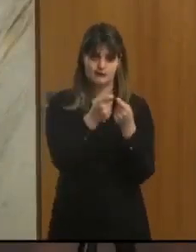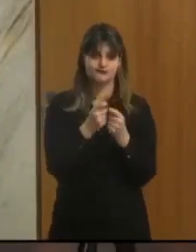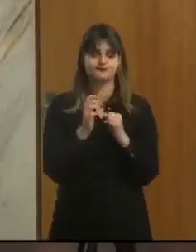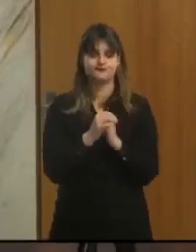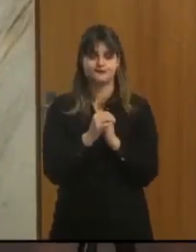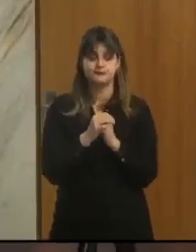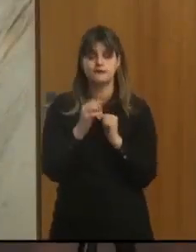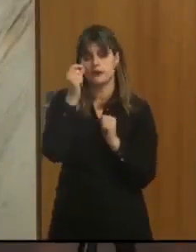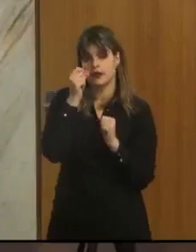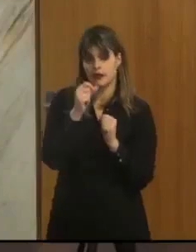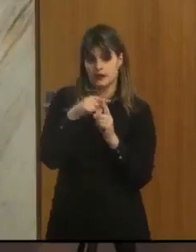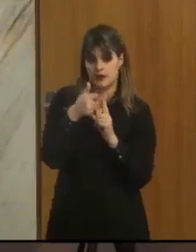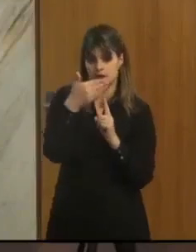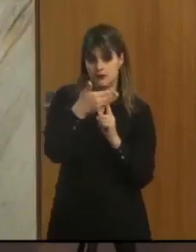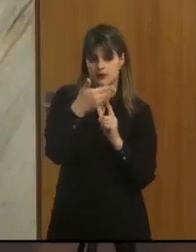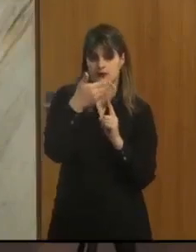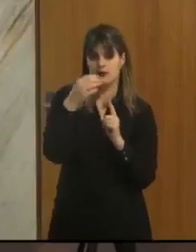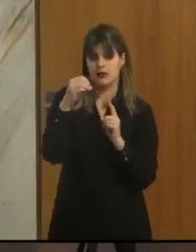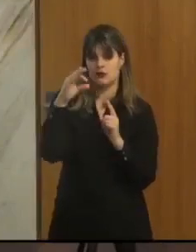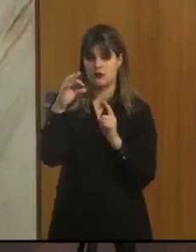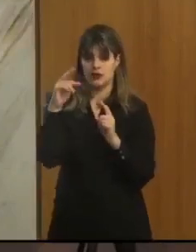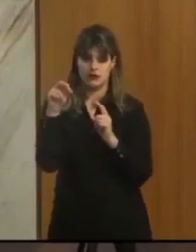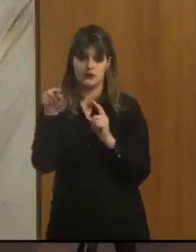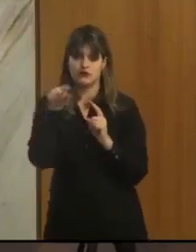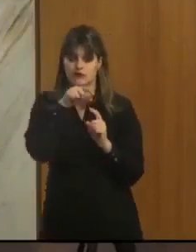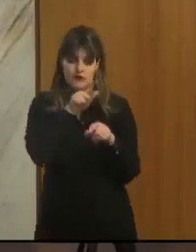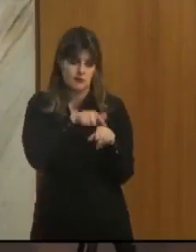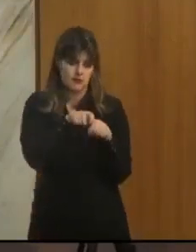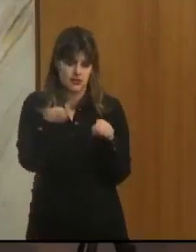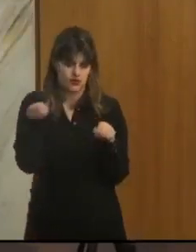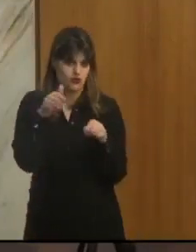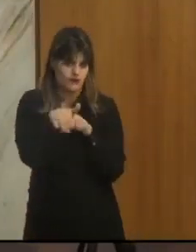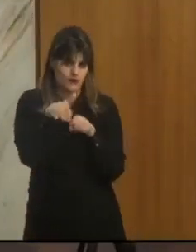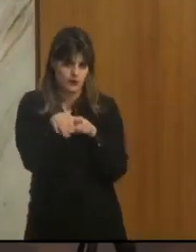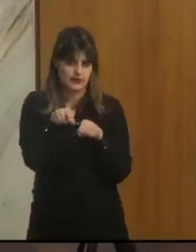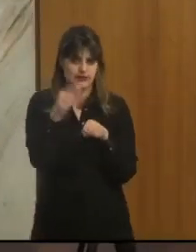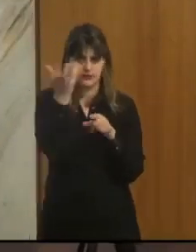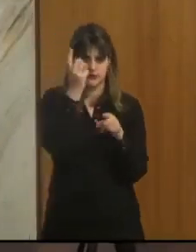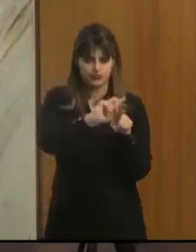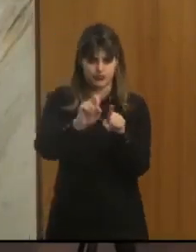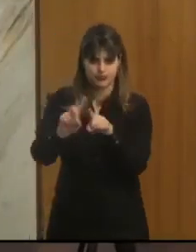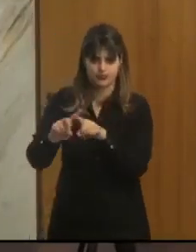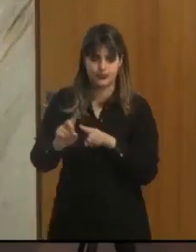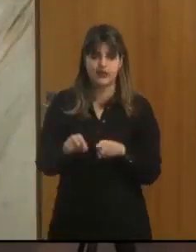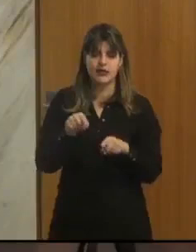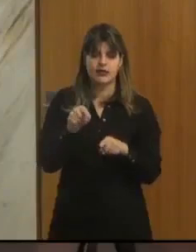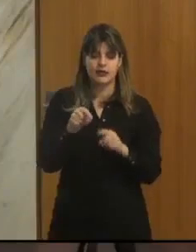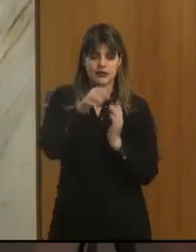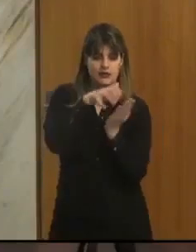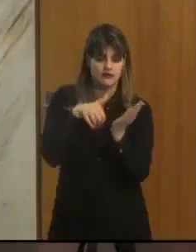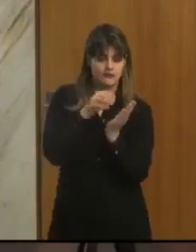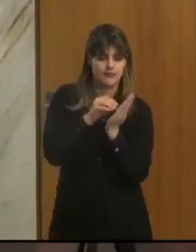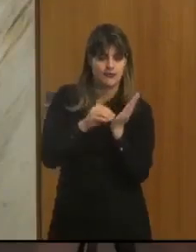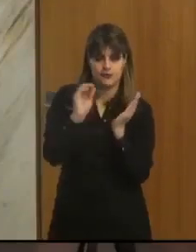de 1043 terá sido, de certeza, um cenóbio moçárabe. E é o primeiro documento escrito